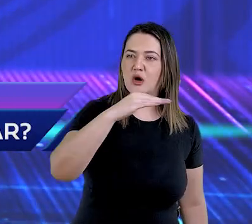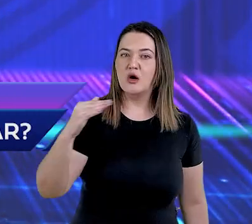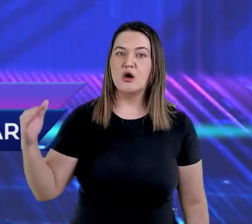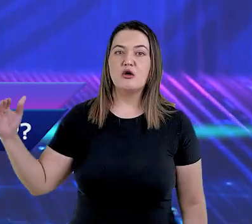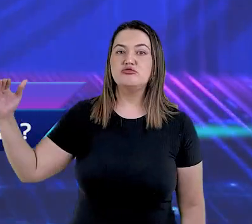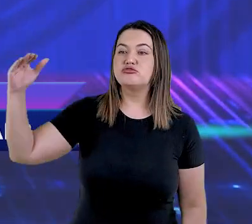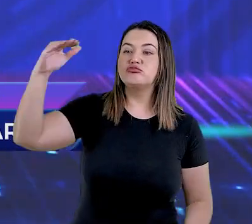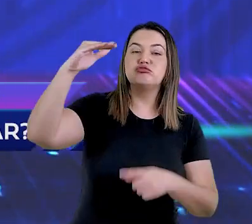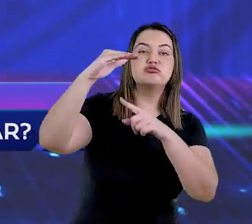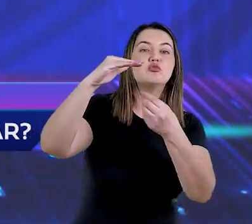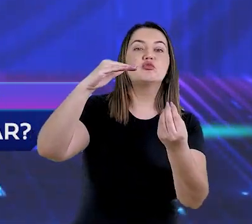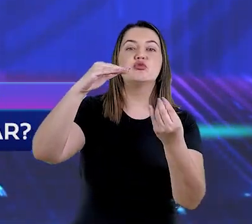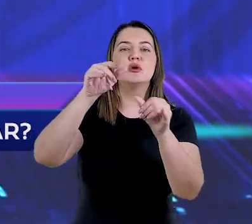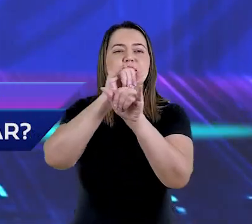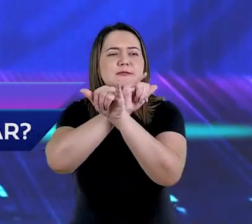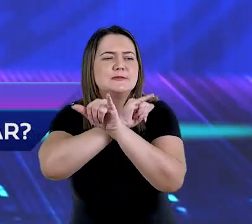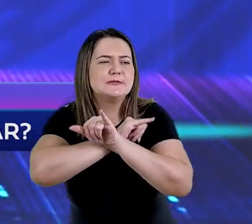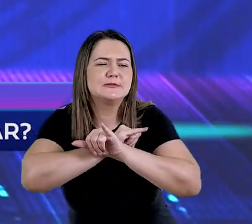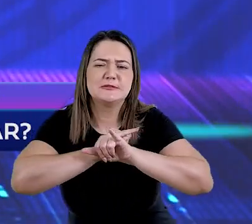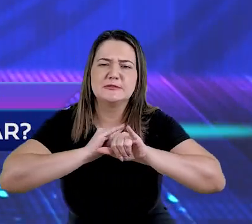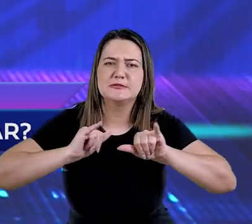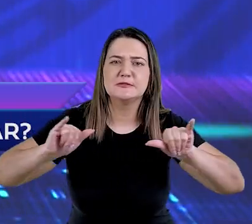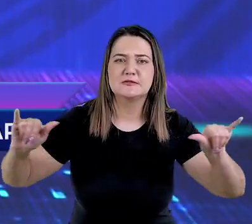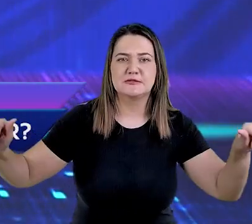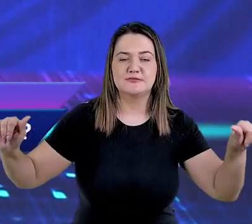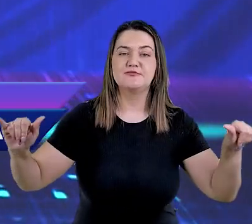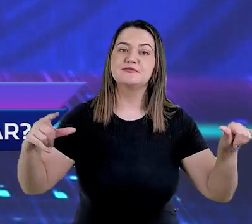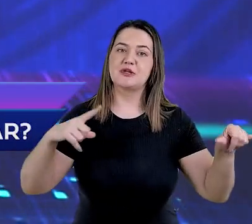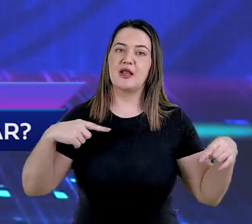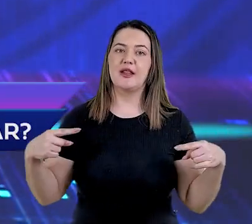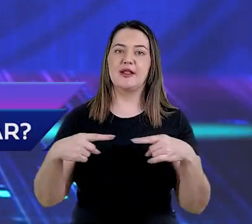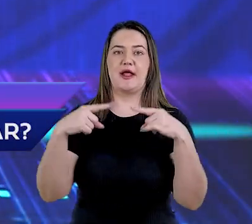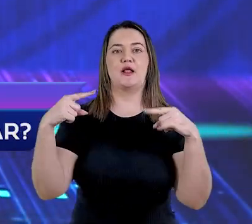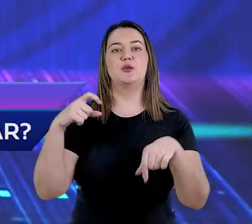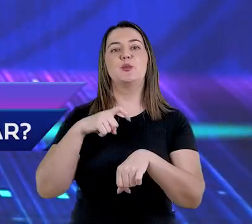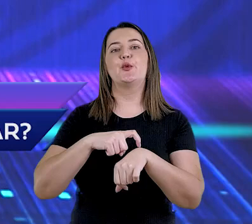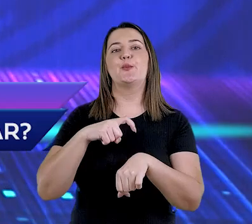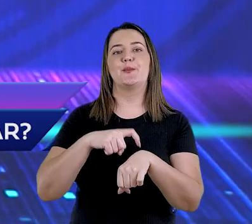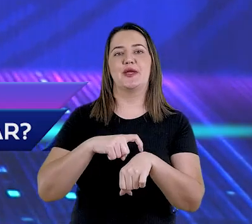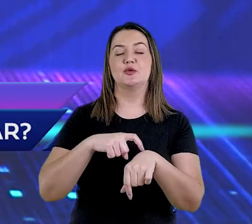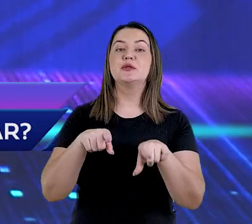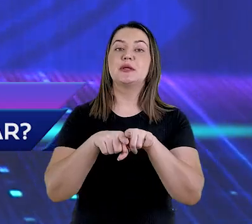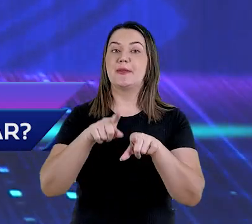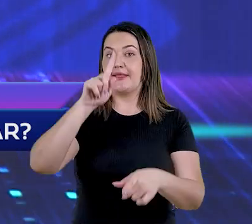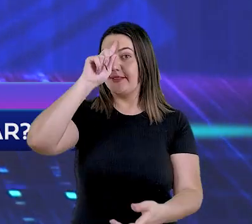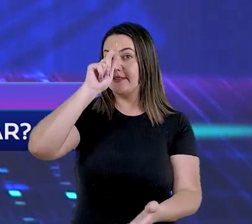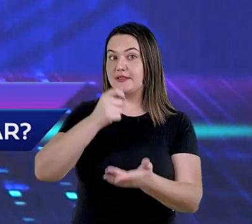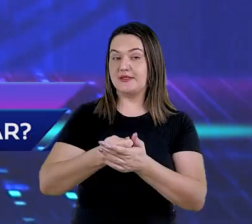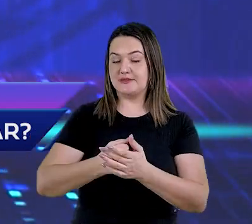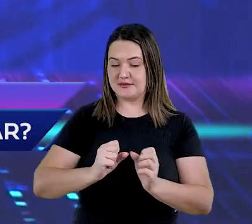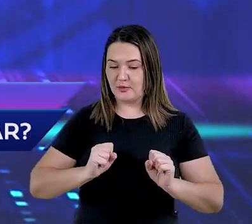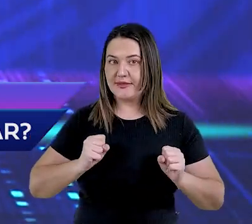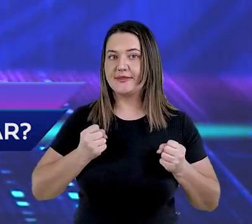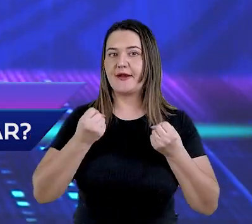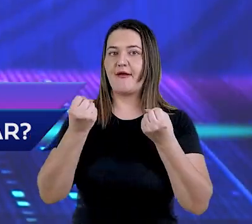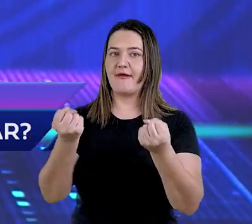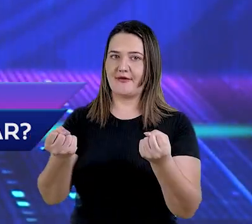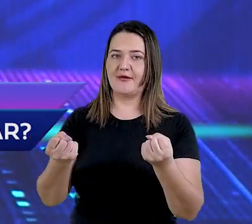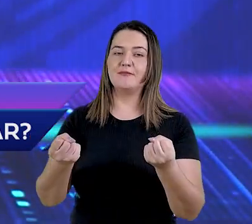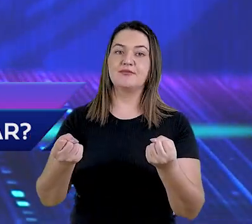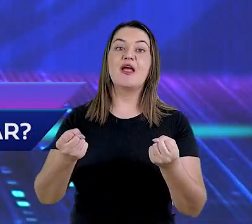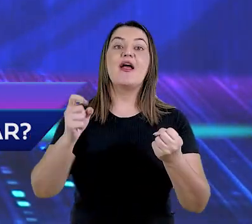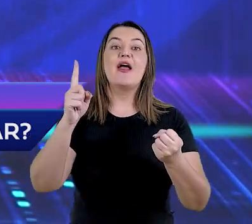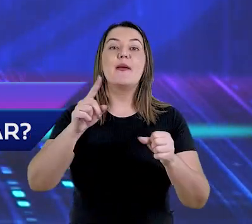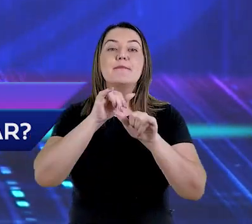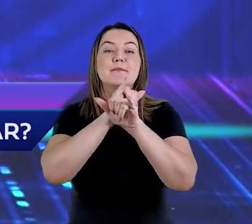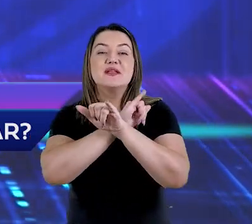ver com o momento que vivemos e com a entrega do ser humano. As mensagens são urgentes, elas apelam para